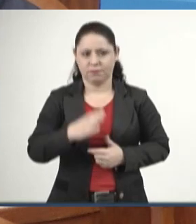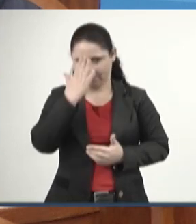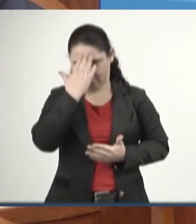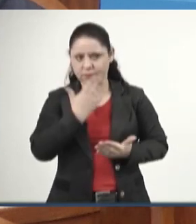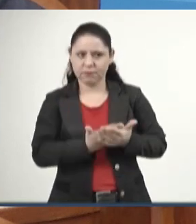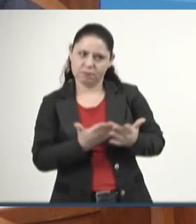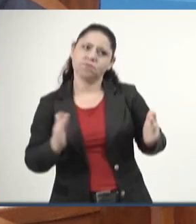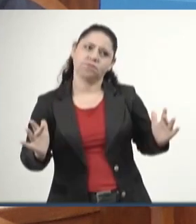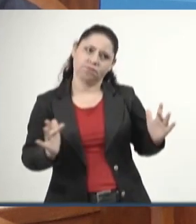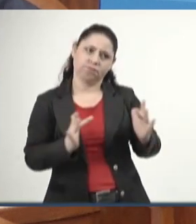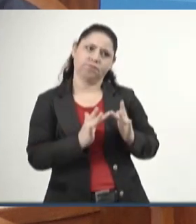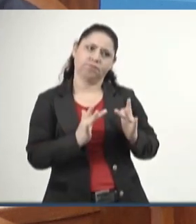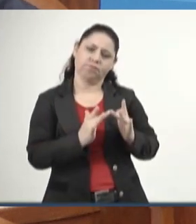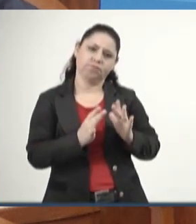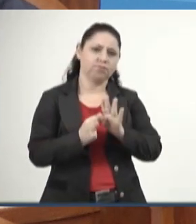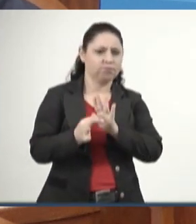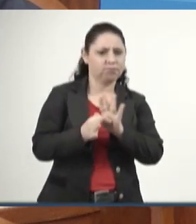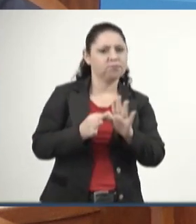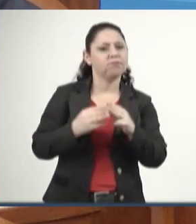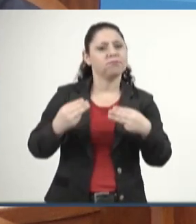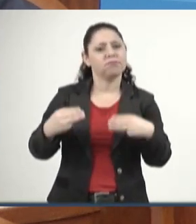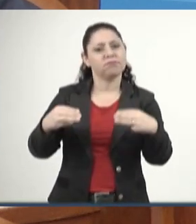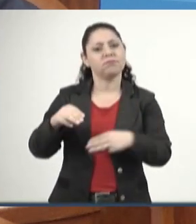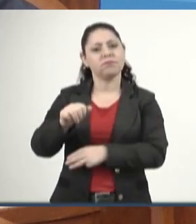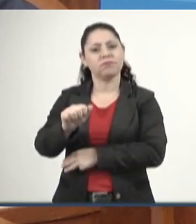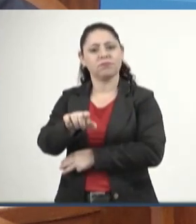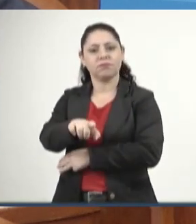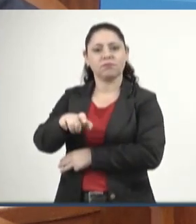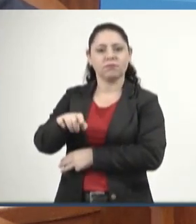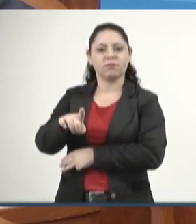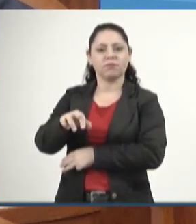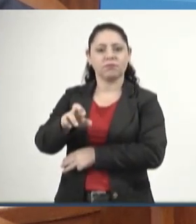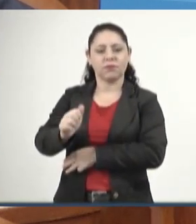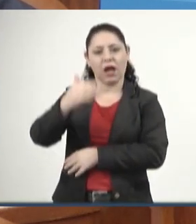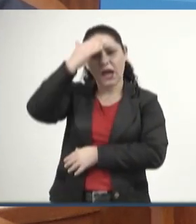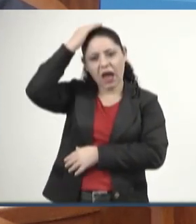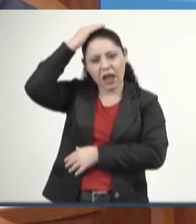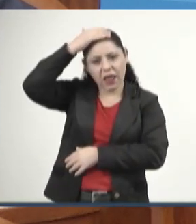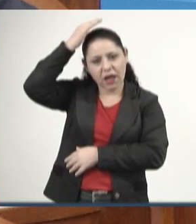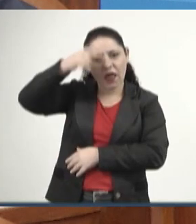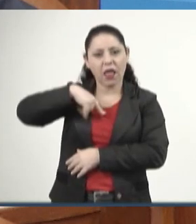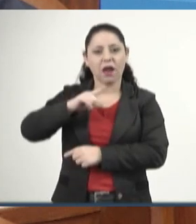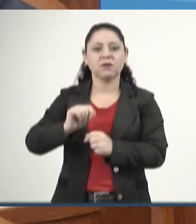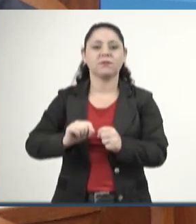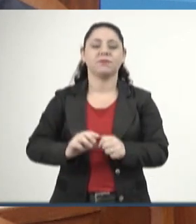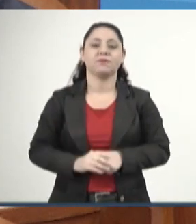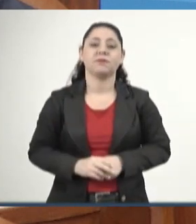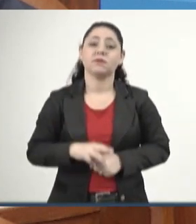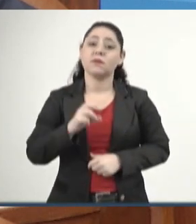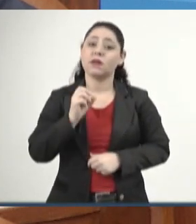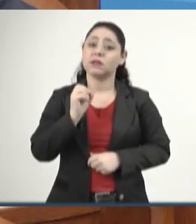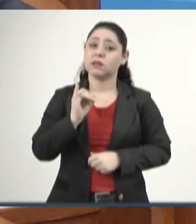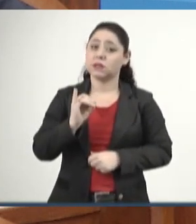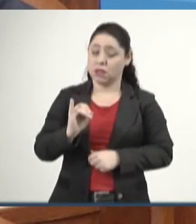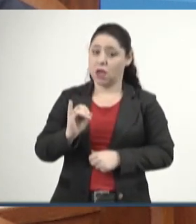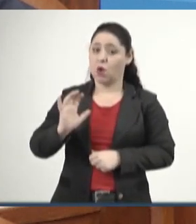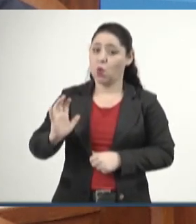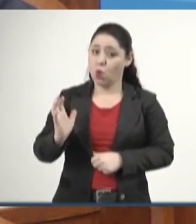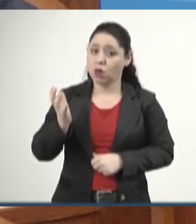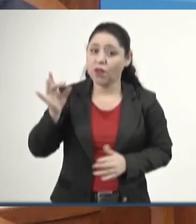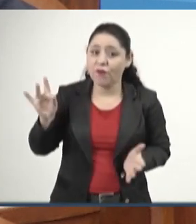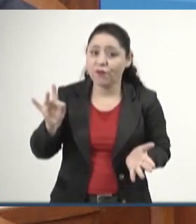acredito que concordaria com o argumento do ministro Alexandre de Moraes, que disse o seguinte: se o golpe